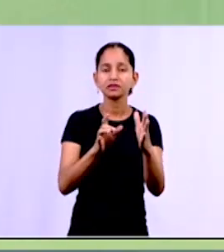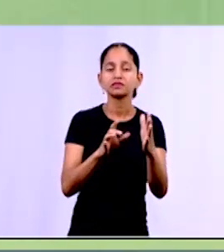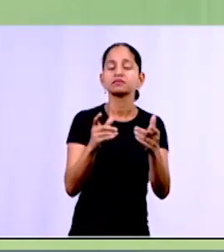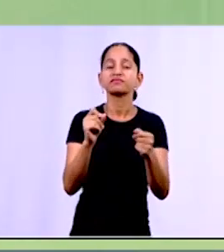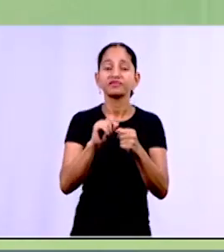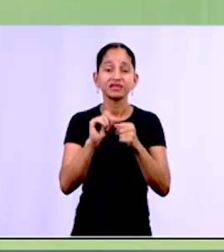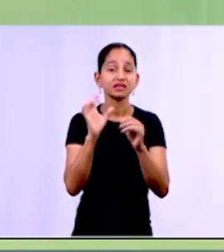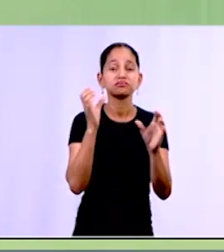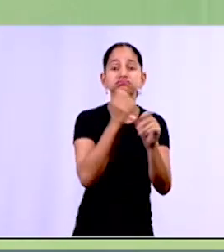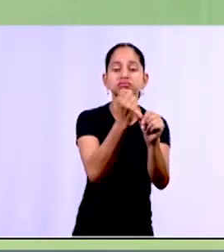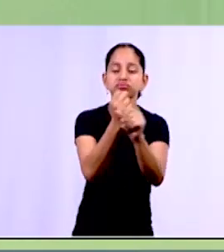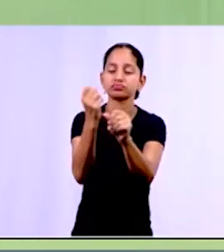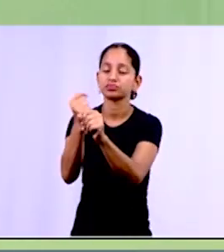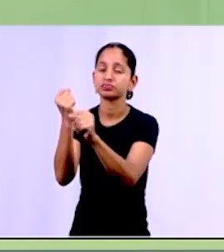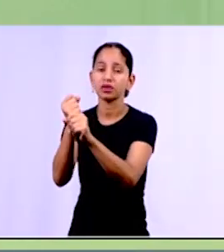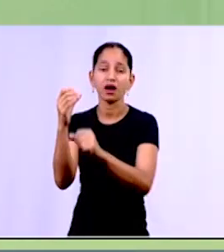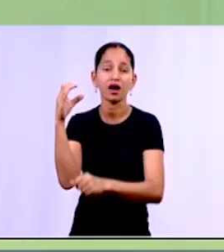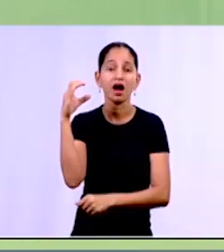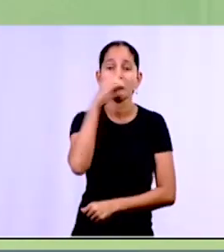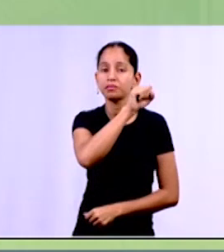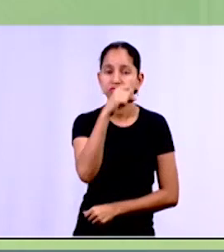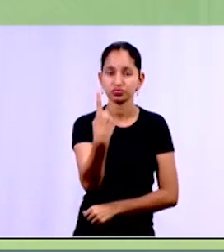matemáticos por segundo.